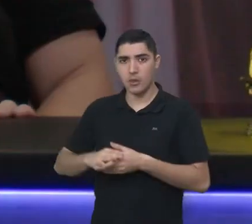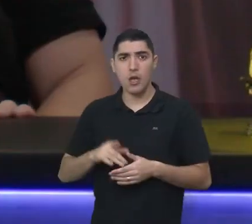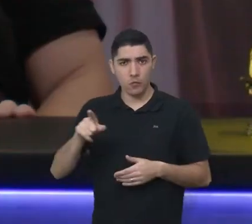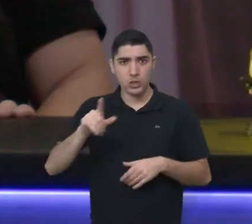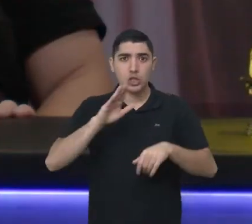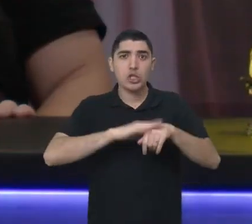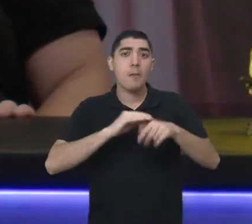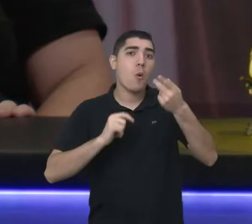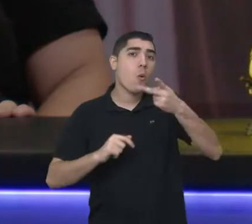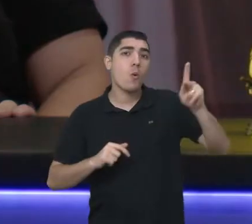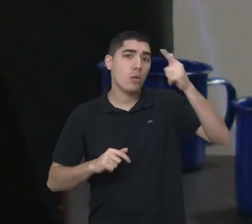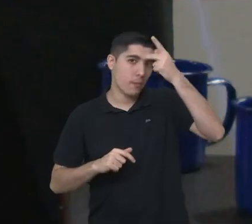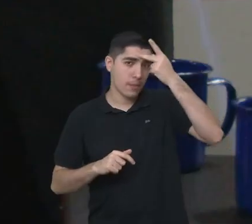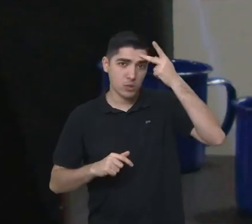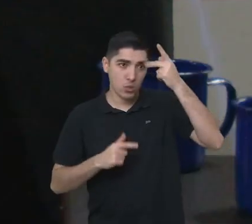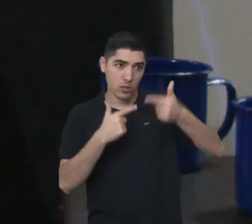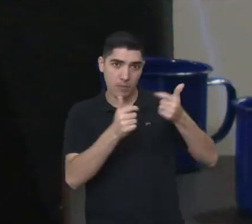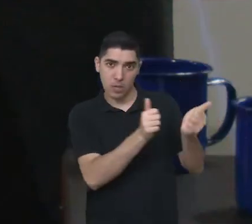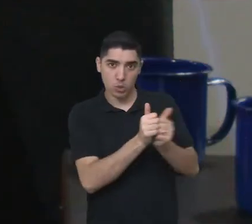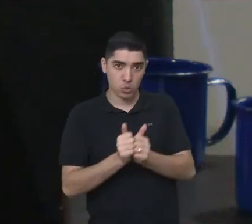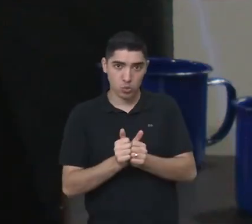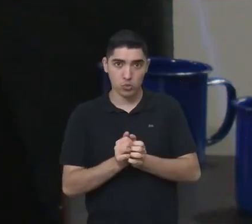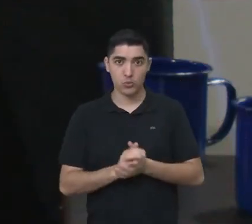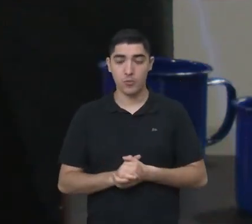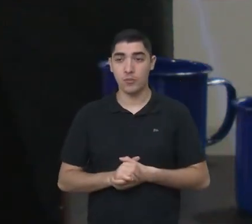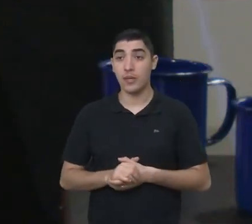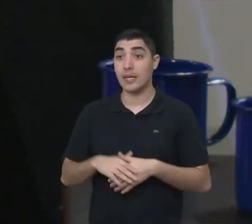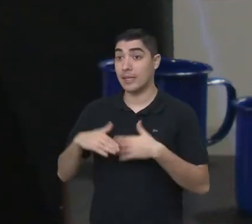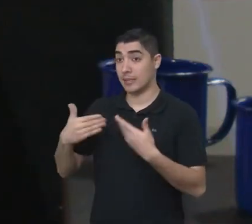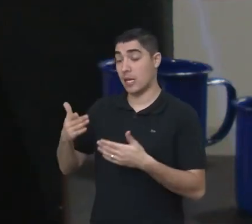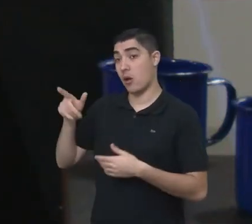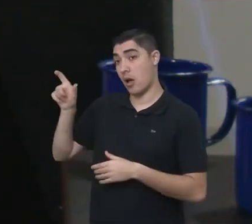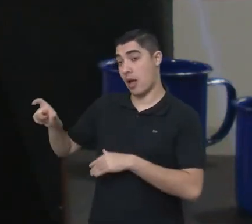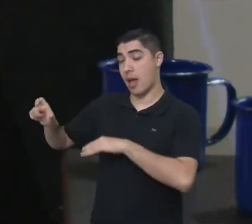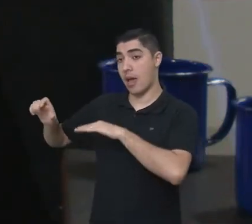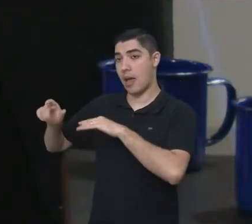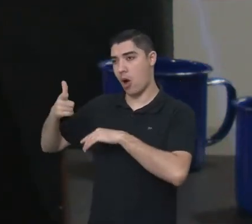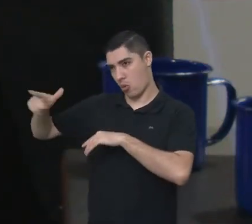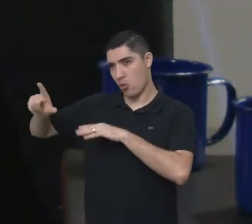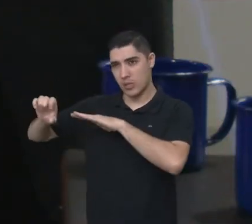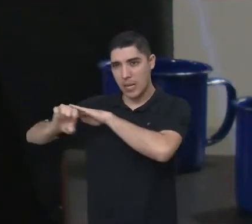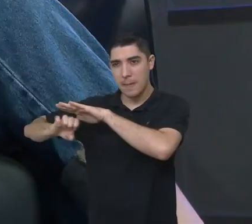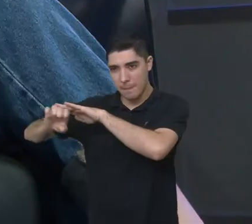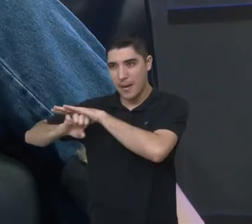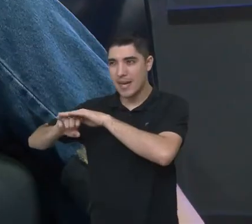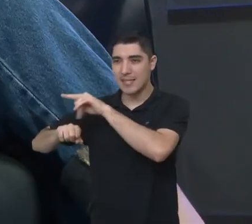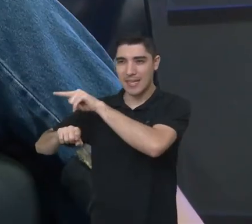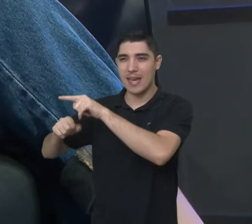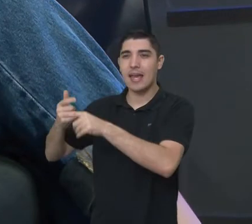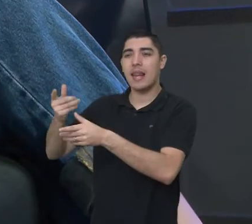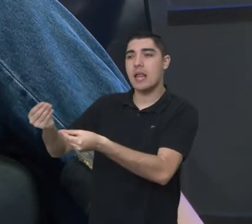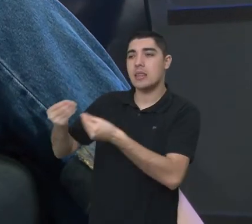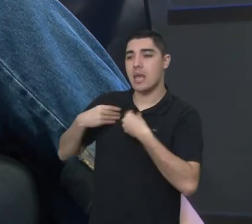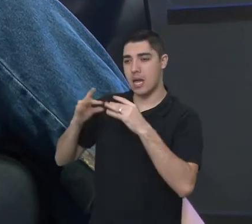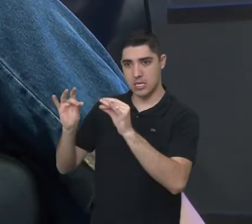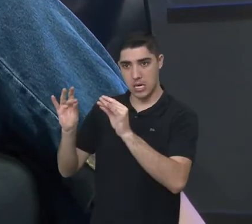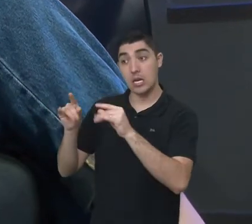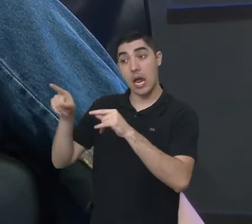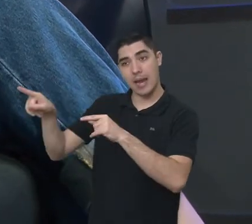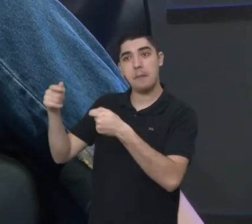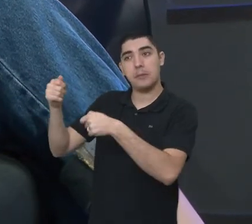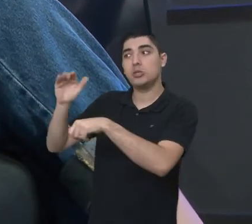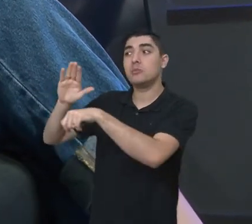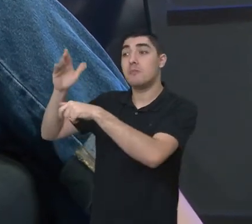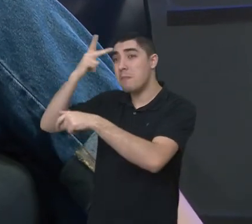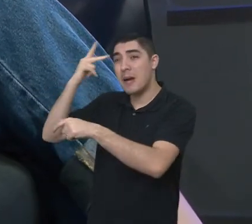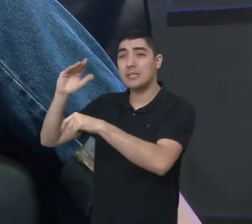trabalhar contigo essa época? A minha fornecedora precisou contratar outras costureiras, né? E foi muito legal, porque aconteceu na pandemia,